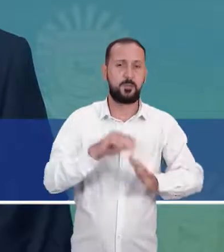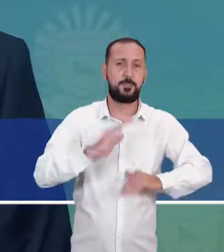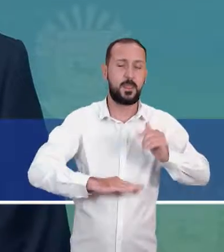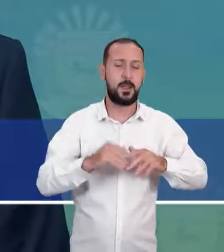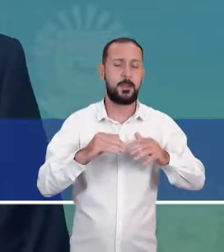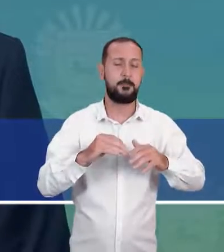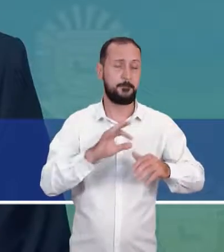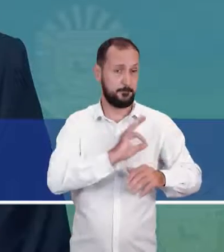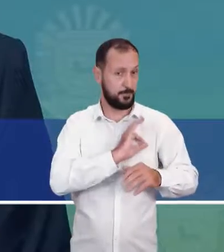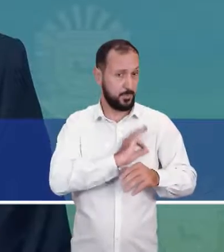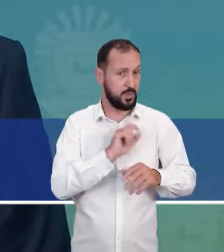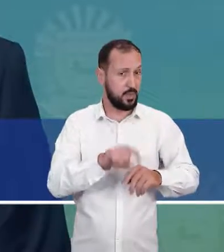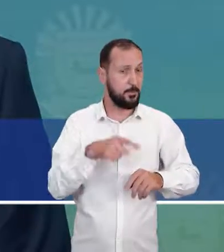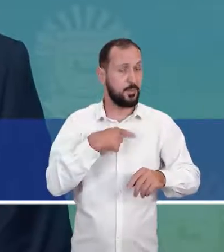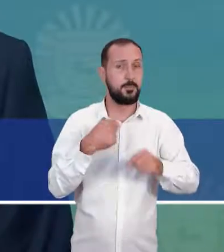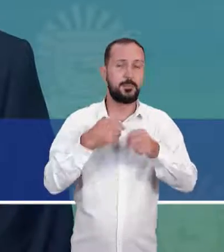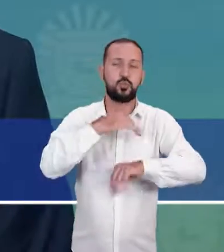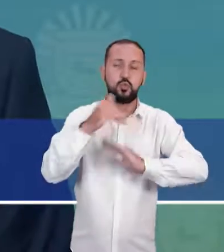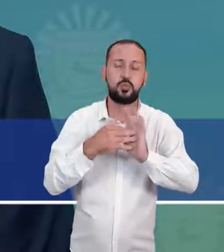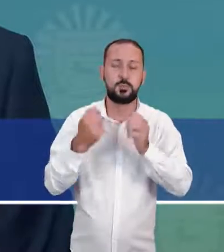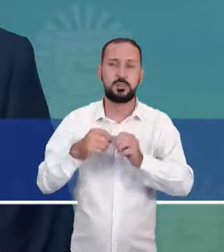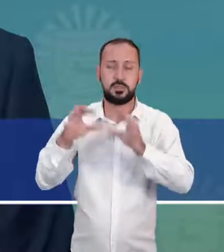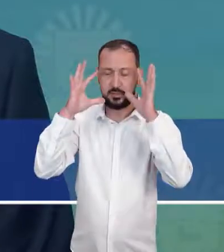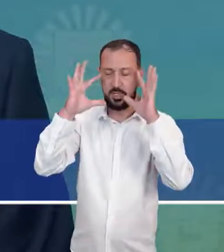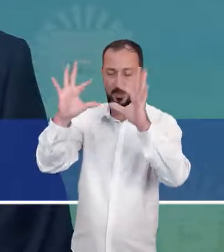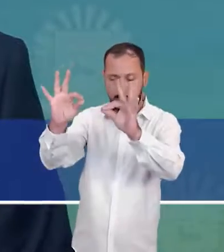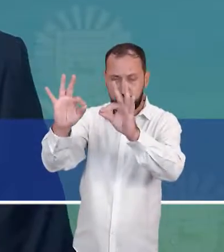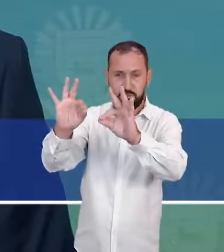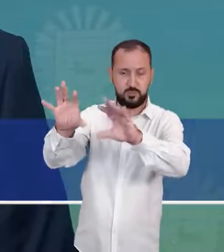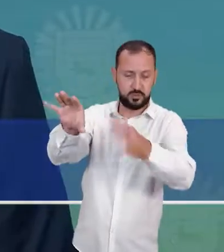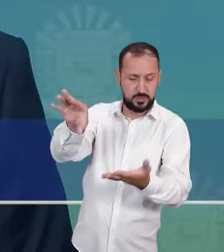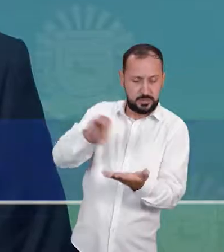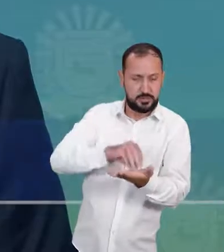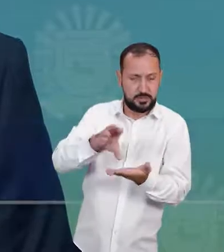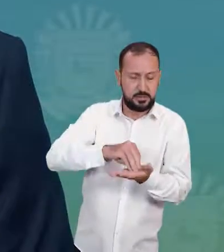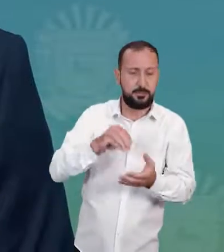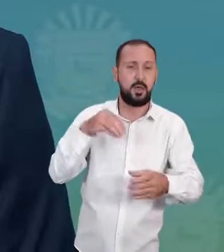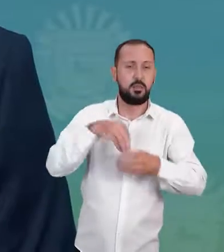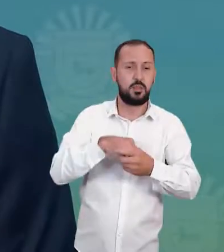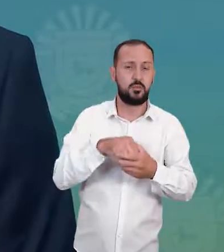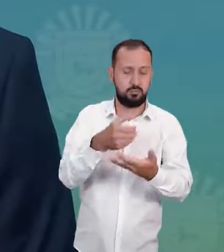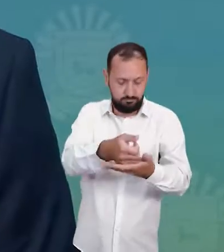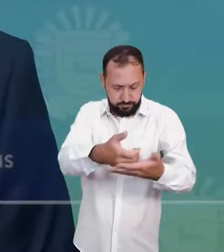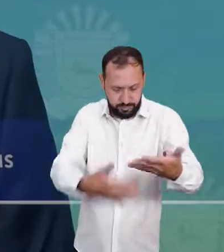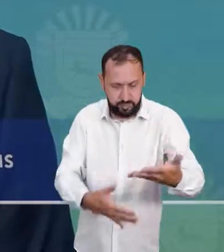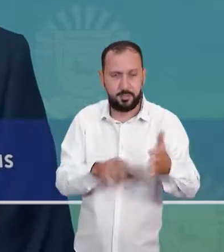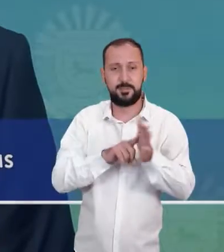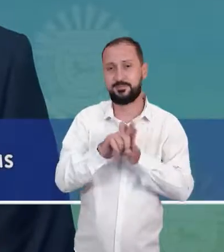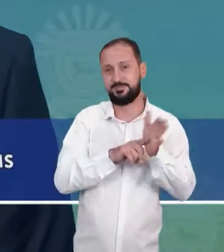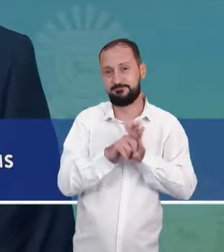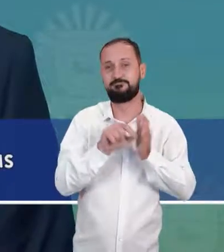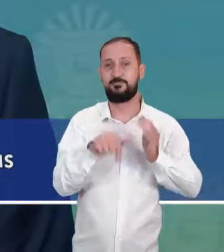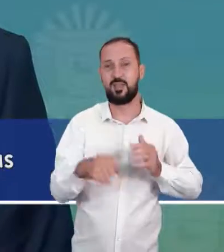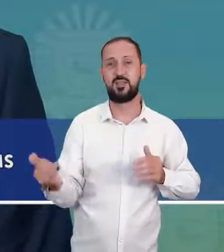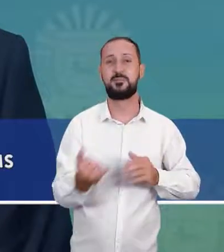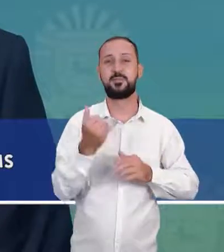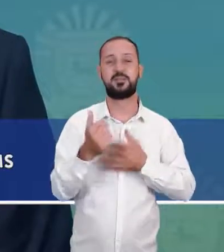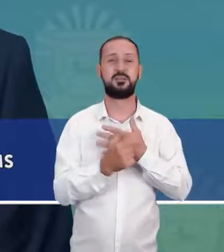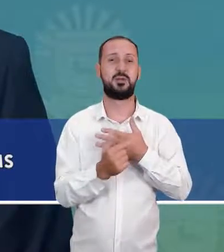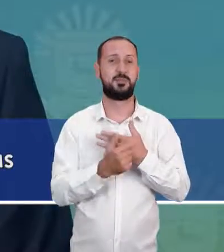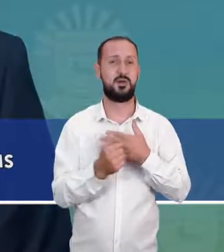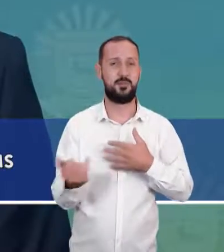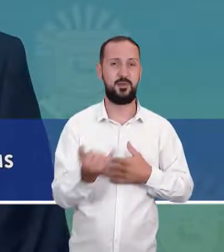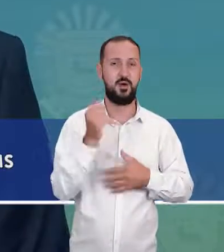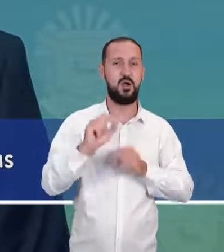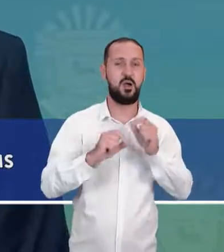sentido de que tudo isso tem que ser formalizado e retratado fielmente no inquérito policial. É uma figura bem importante,